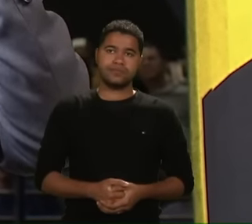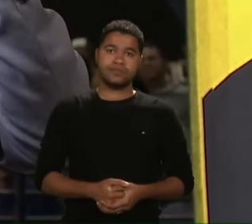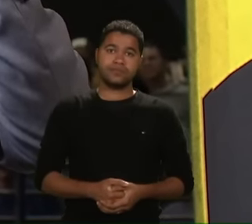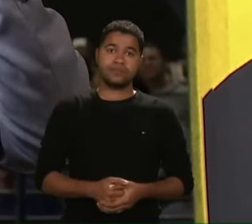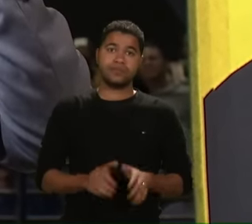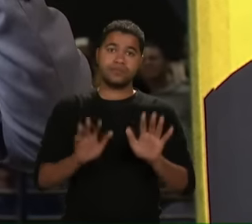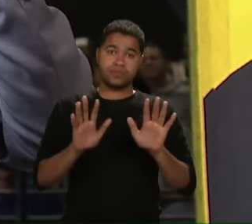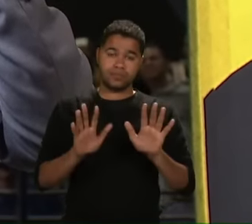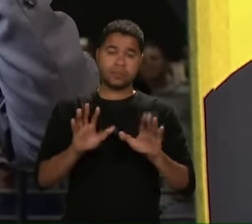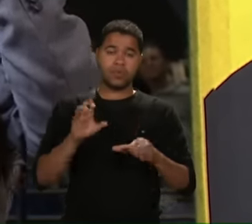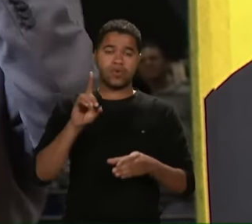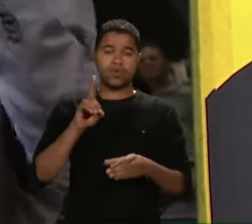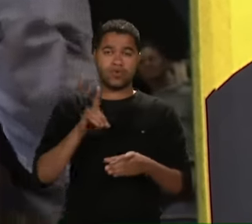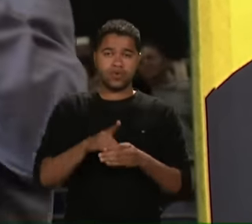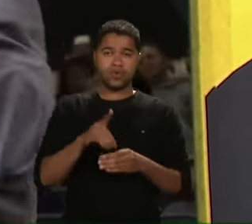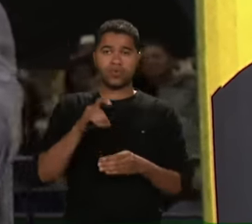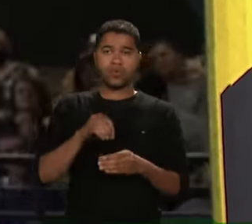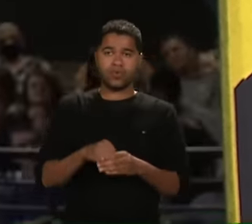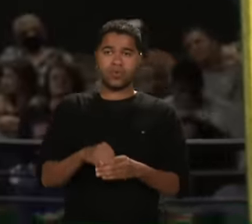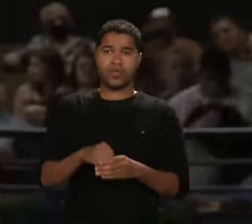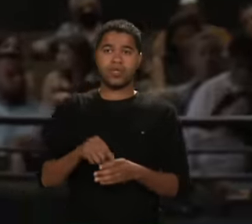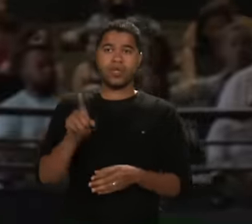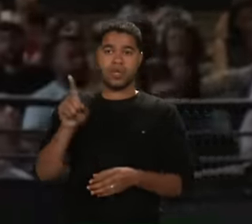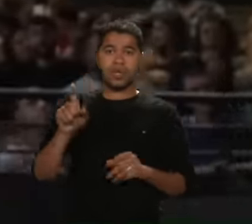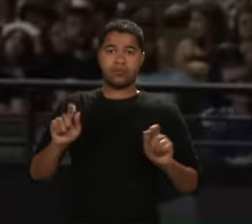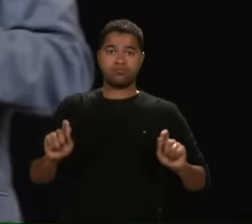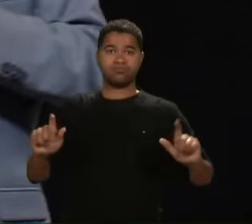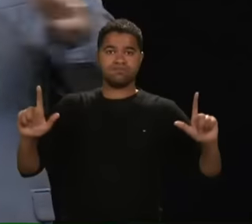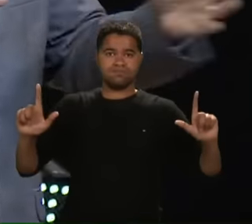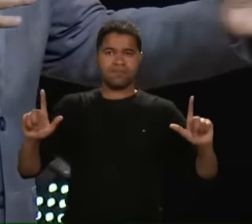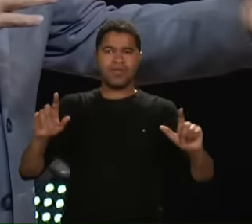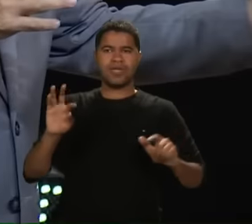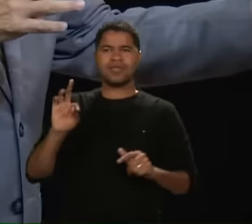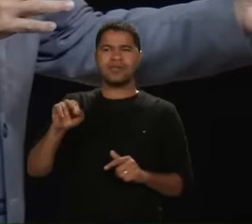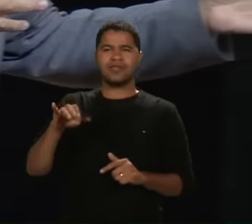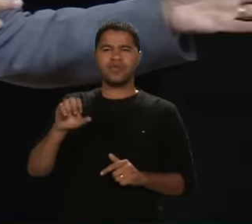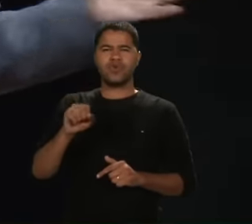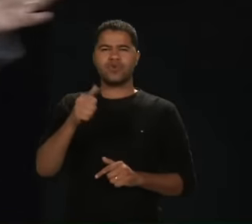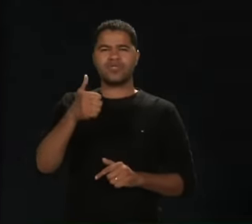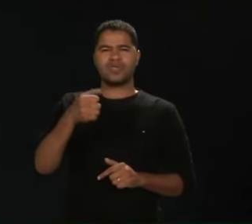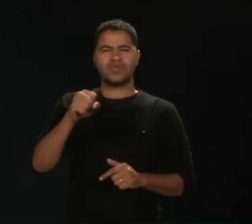Mas as suas ofertas. Só para esse transmissor agora custa